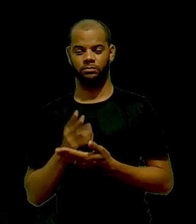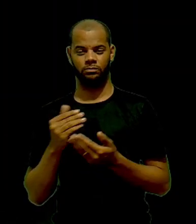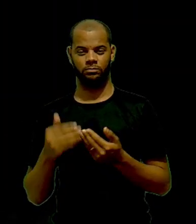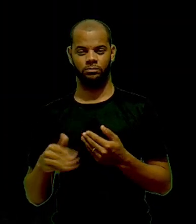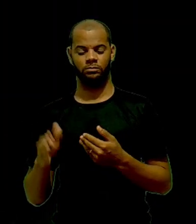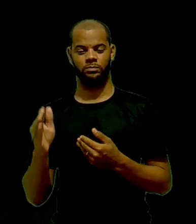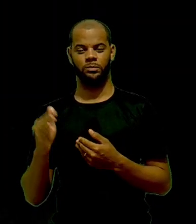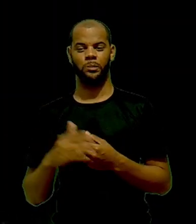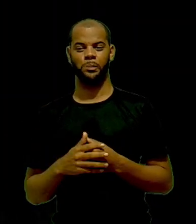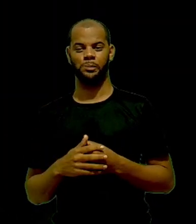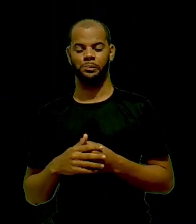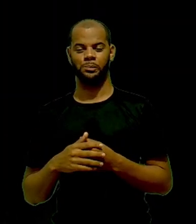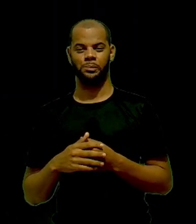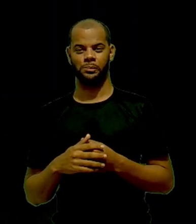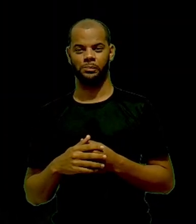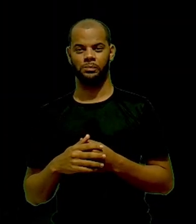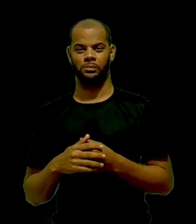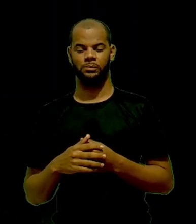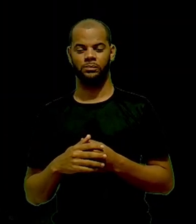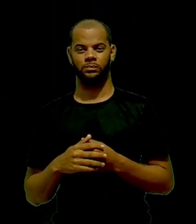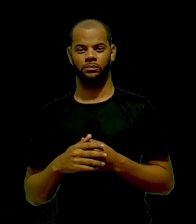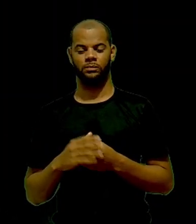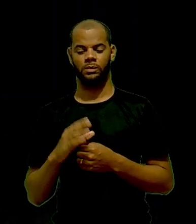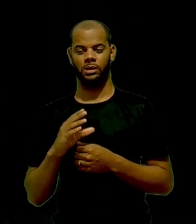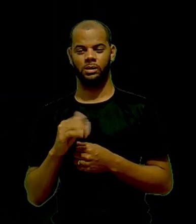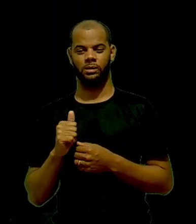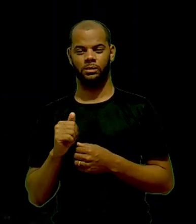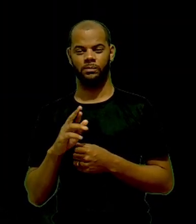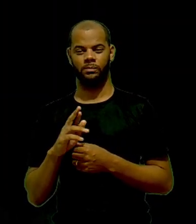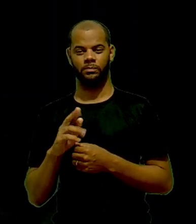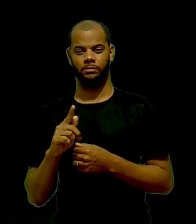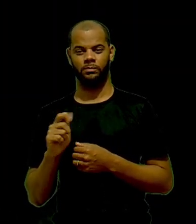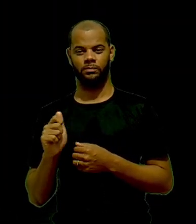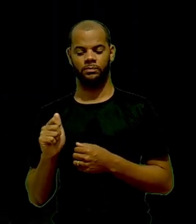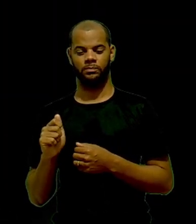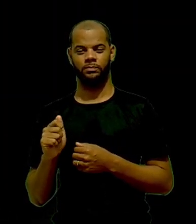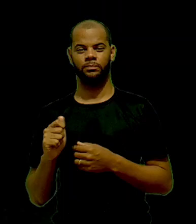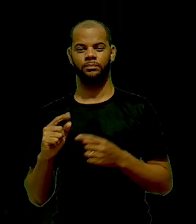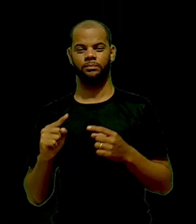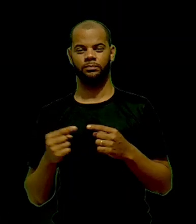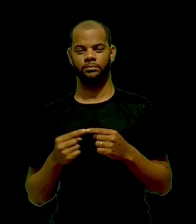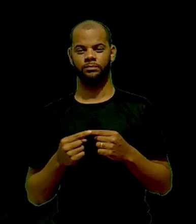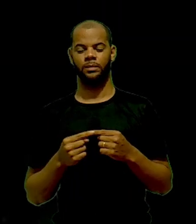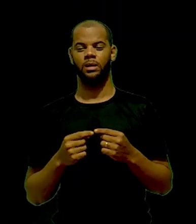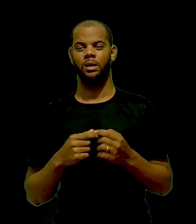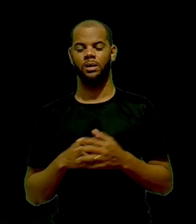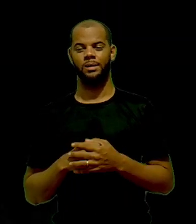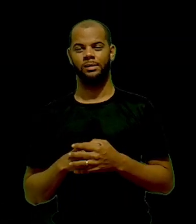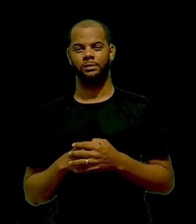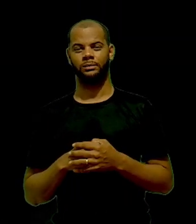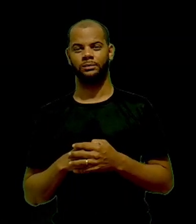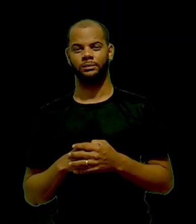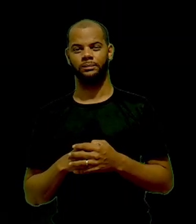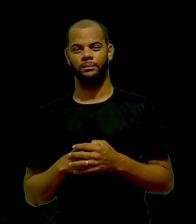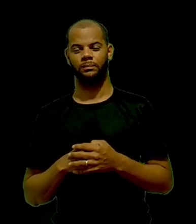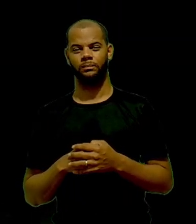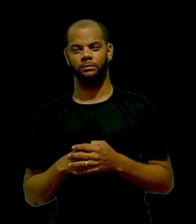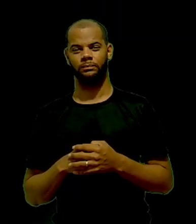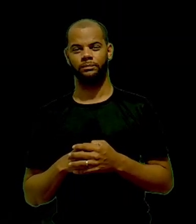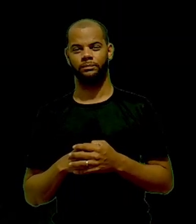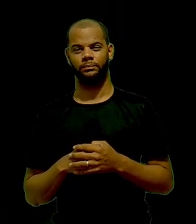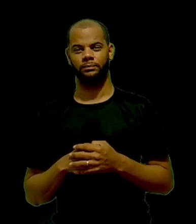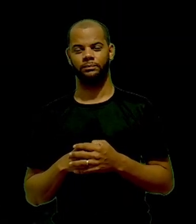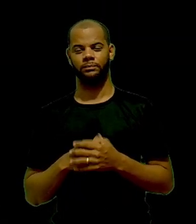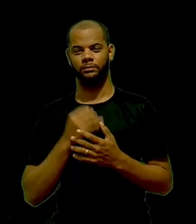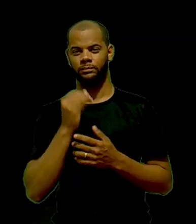da rede. Na carga, ele vai se adequar à condição da carga. Né? Aqui eu tenho uns exemplozinhos,